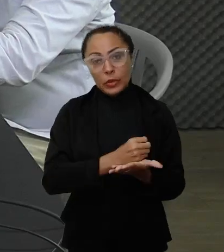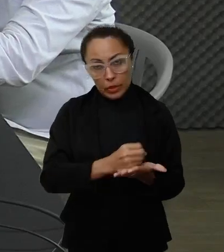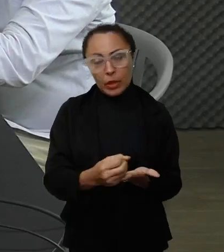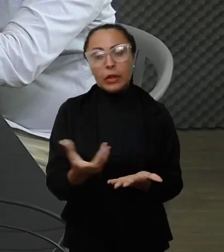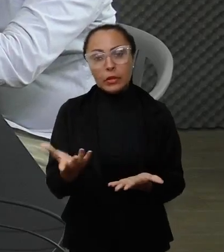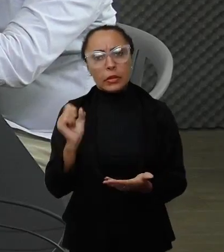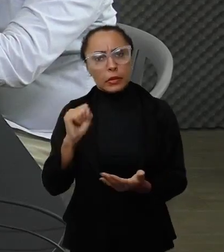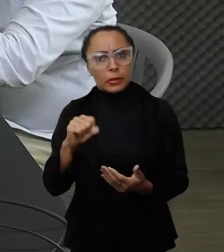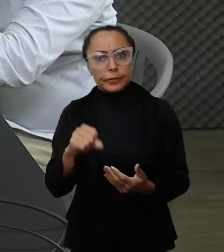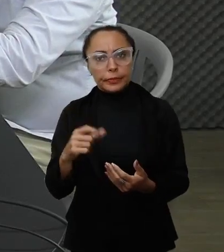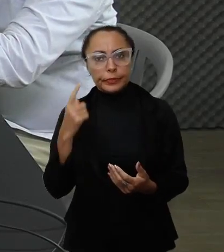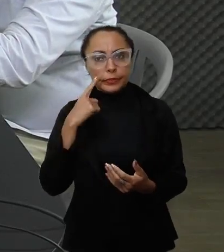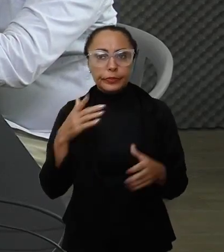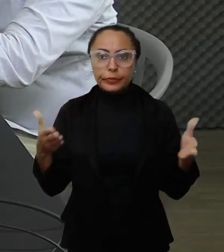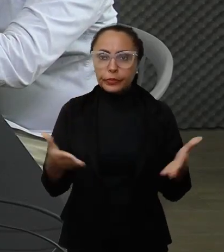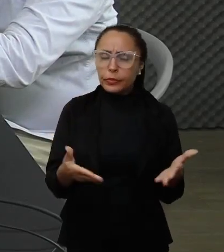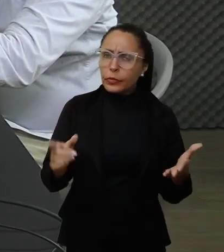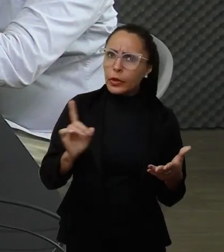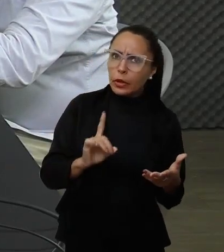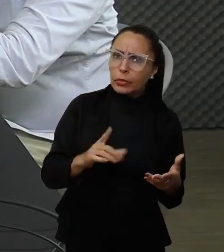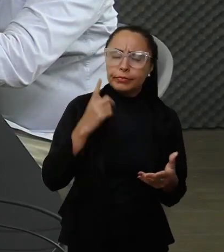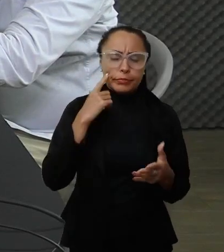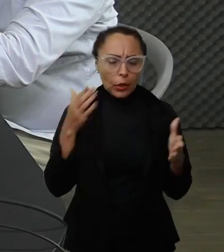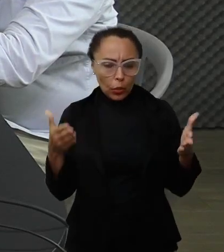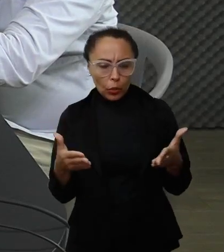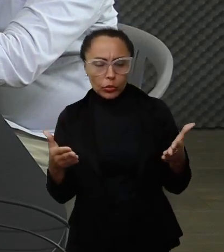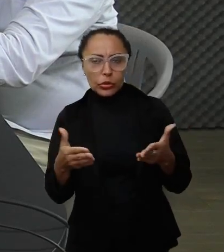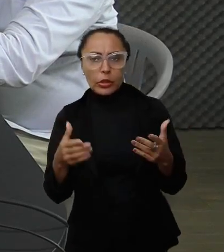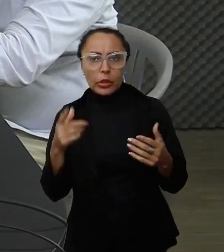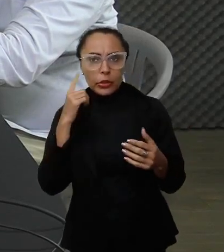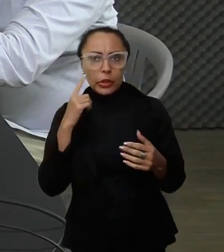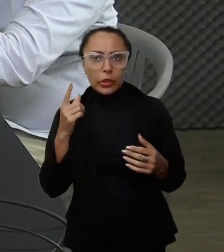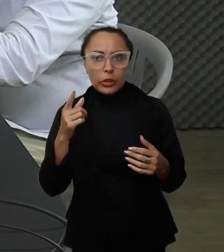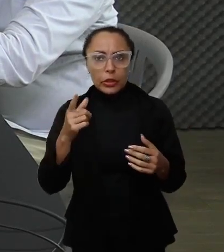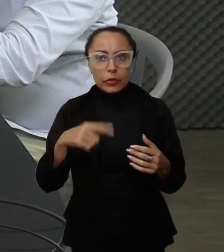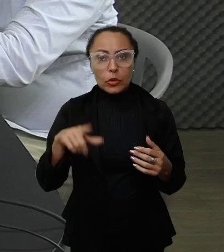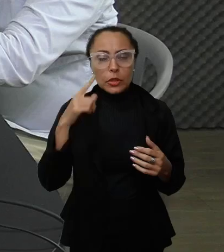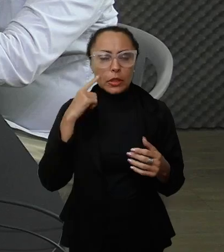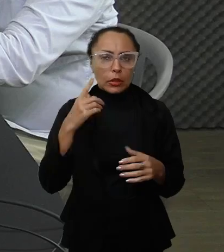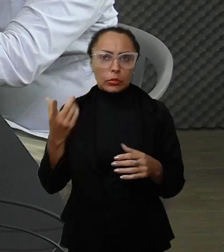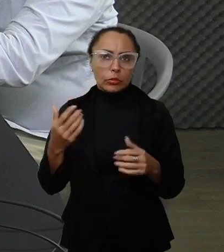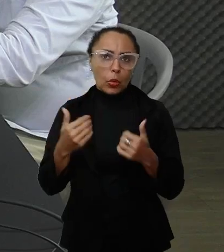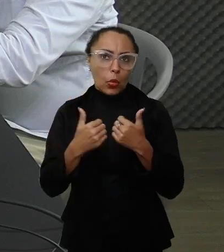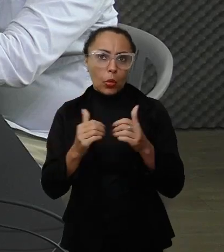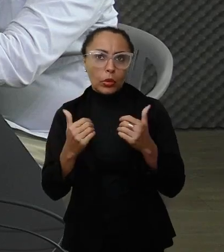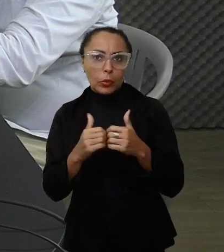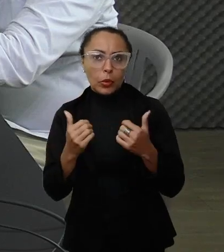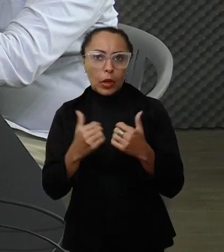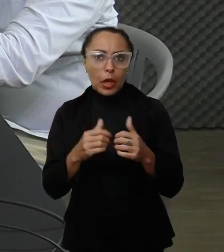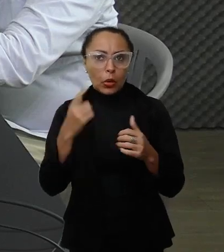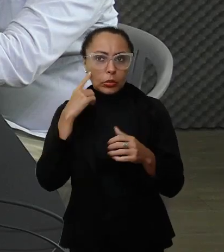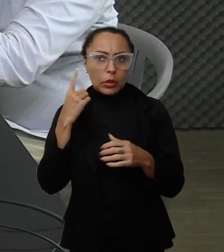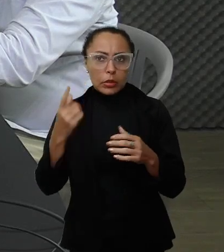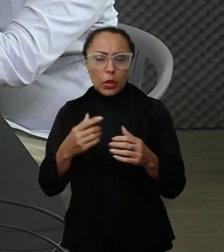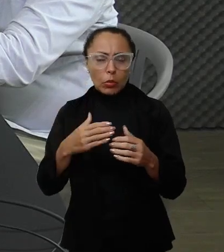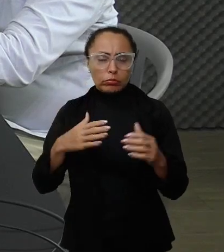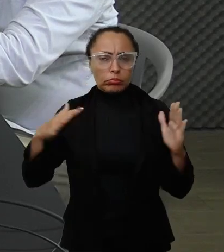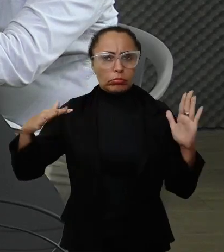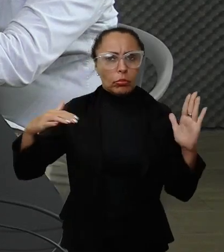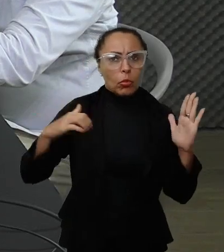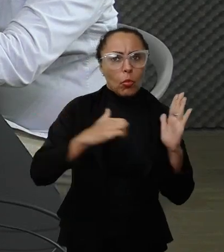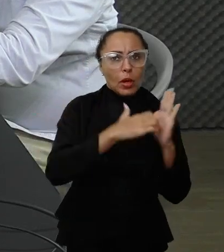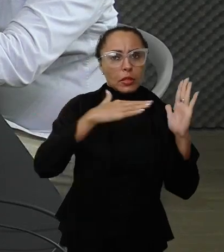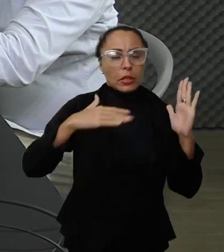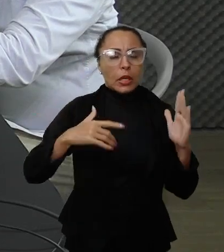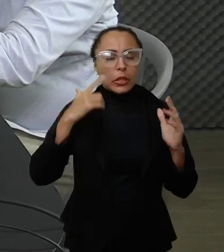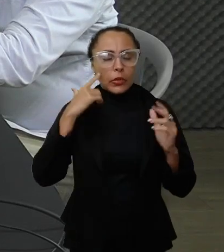exato. Então, hoje não. Hoje você tá no ônibus, acontecer um acidente e você tem